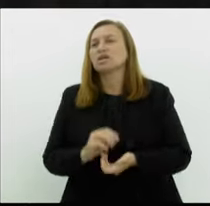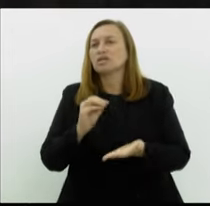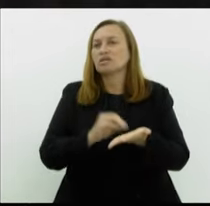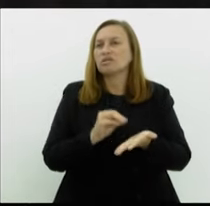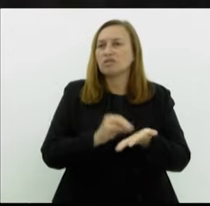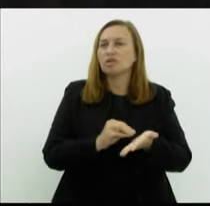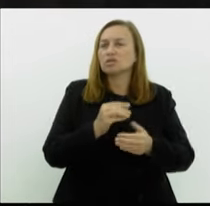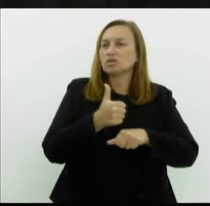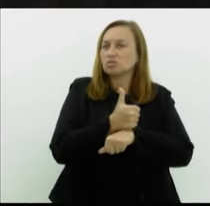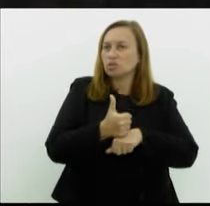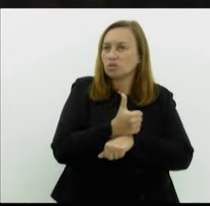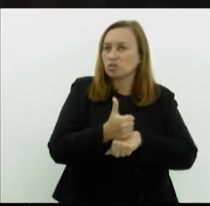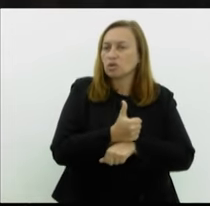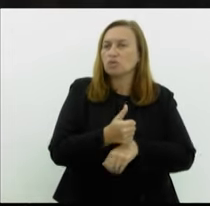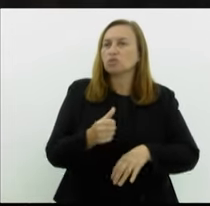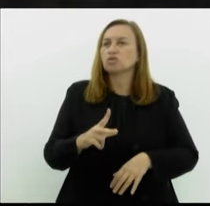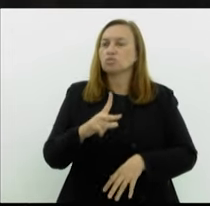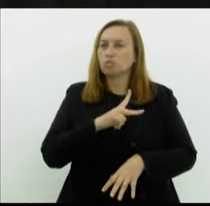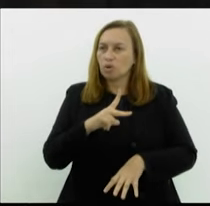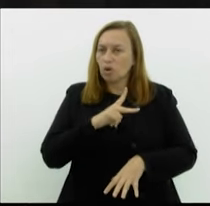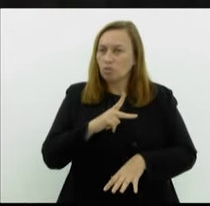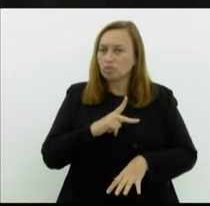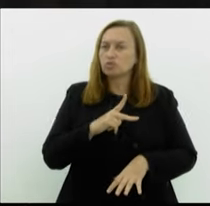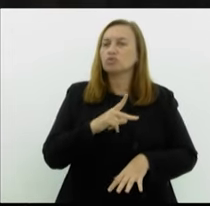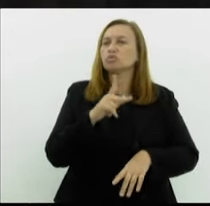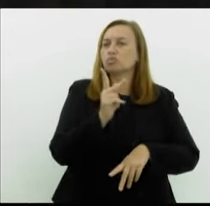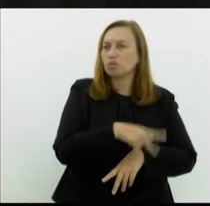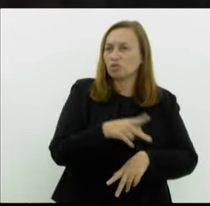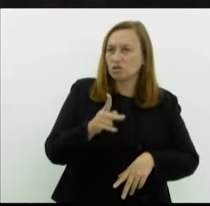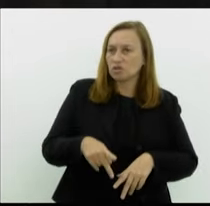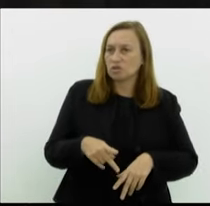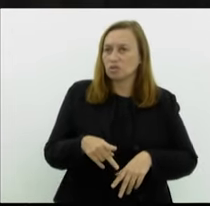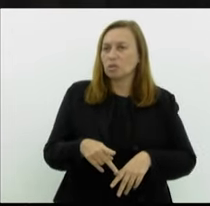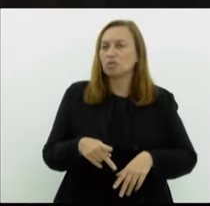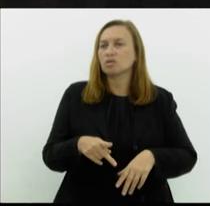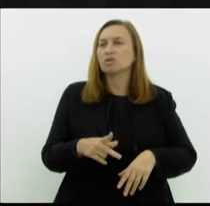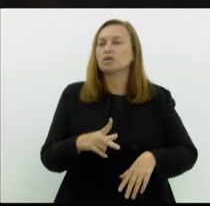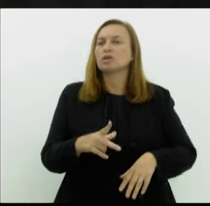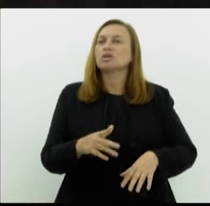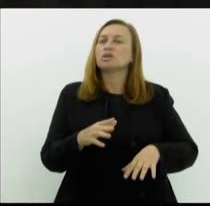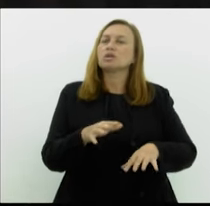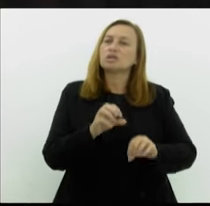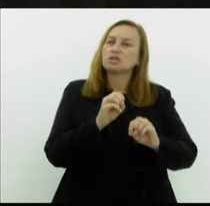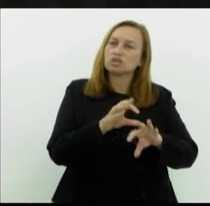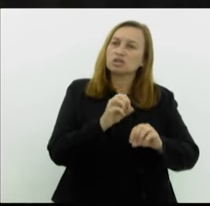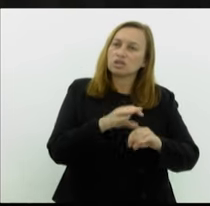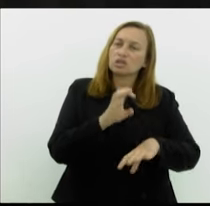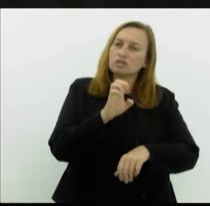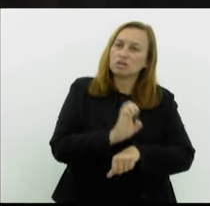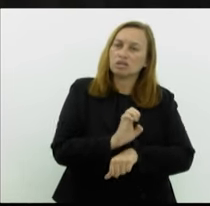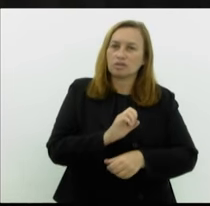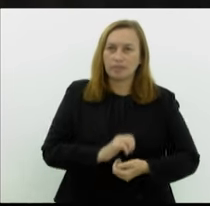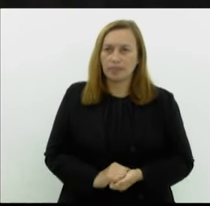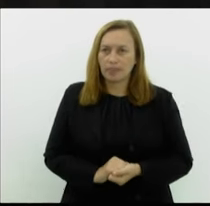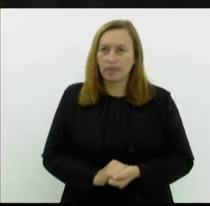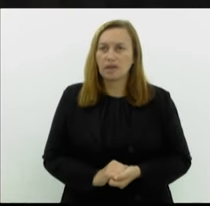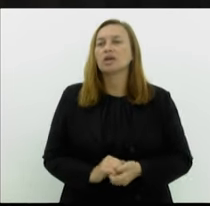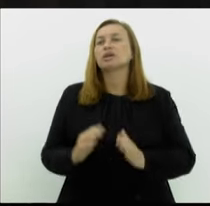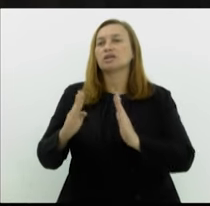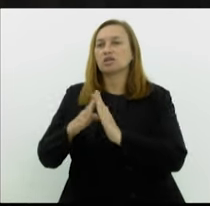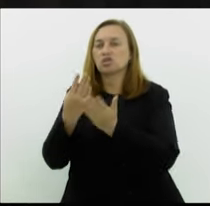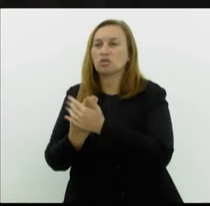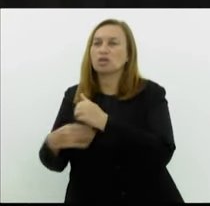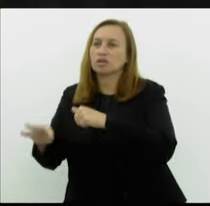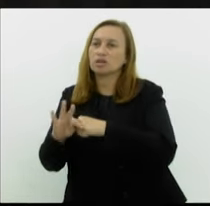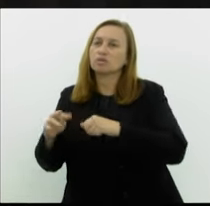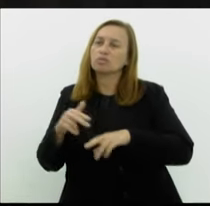de profissionais com profissionais já lotados do quadro permanente da Secretaria Estadual de Educação e da FETEC. É por isso que